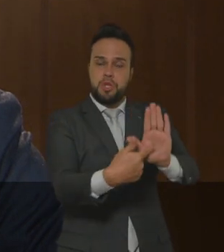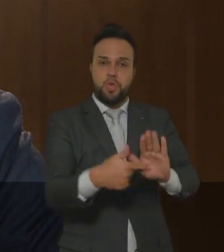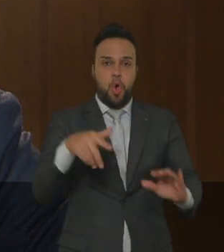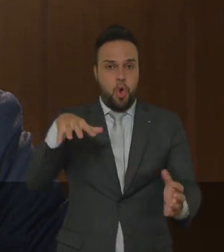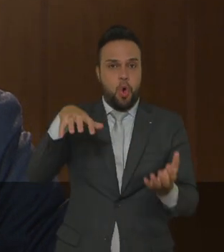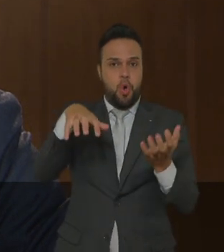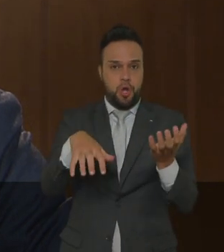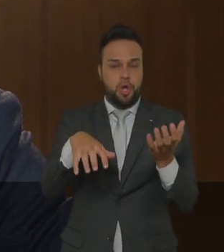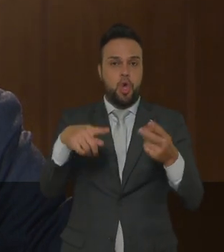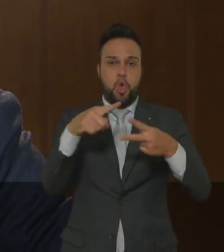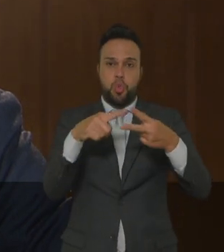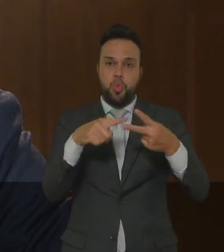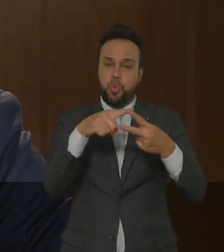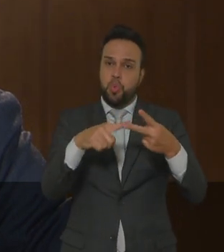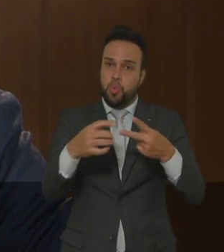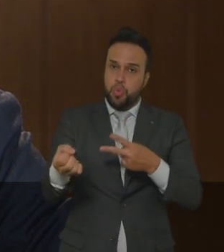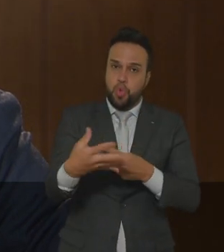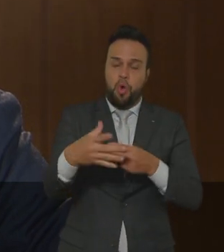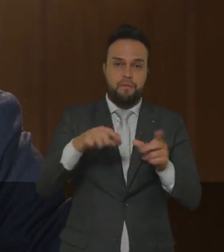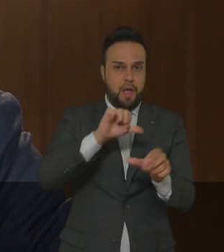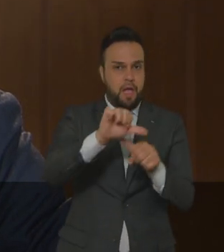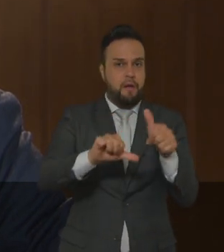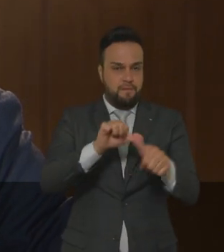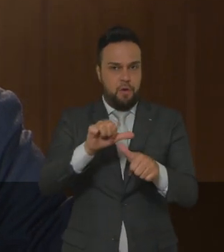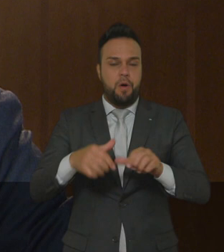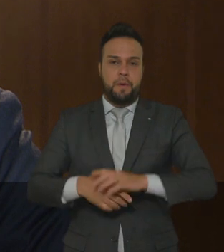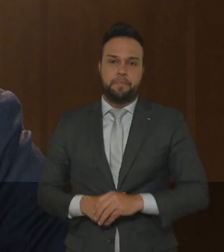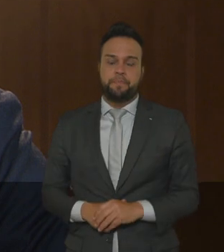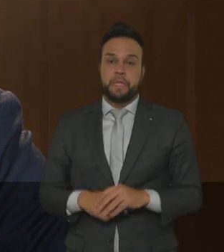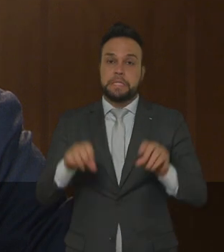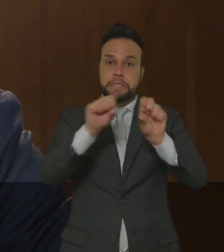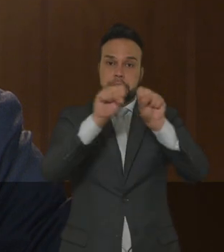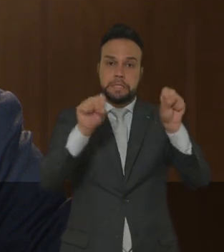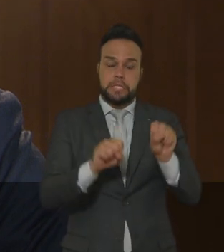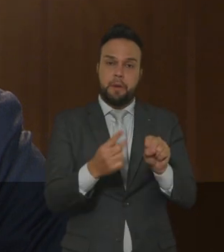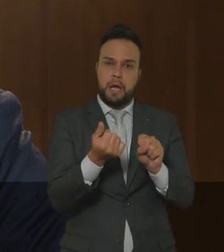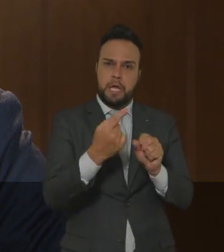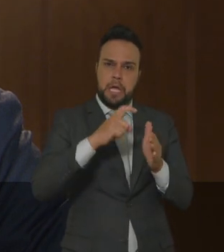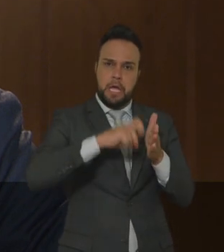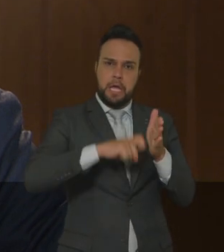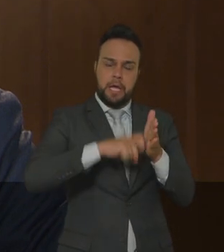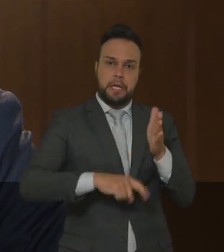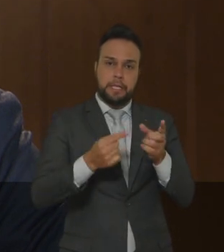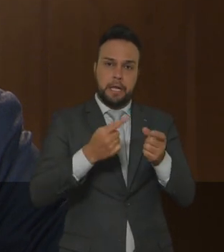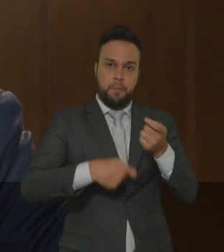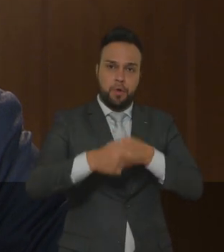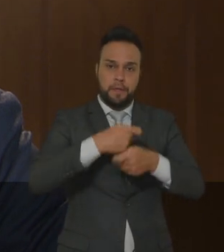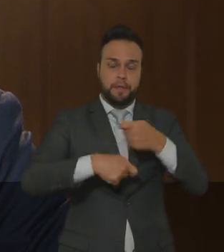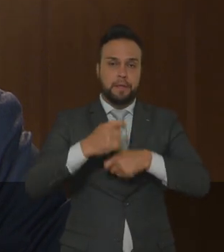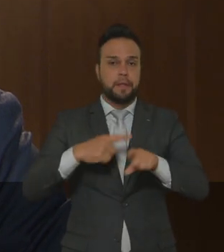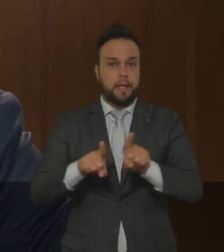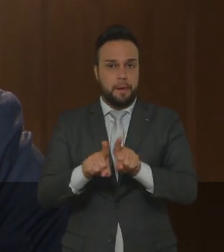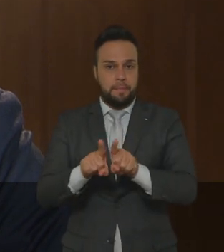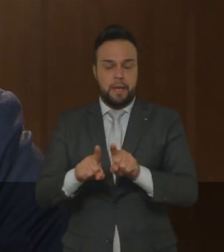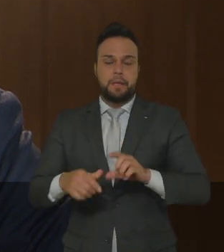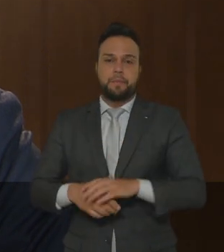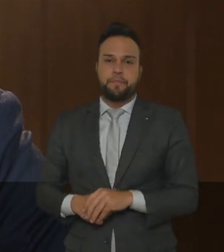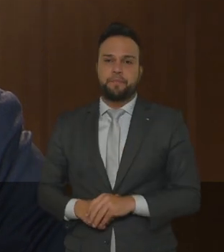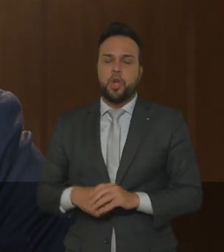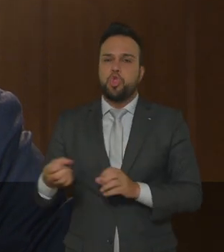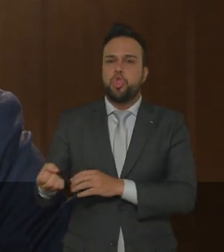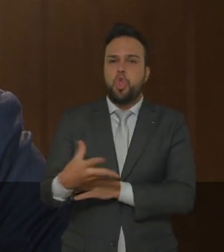ao congresso nacional duas novas reformas a do sistema tributário e administrativa